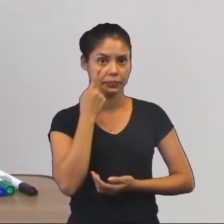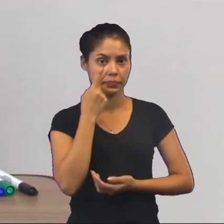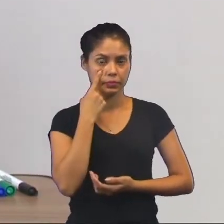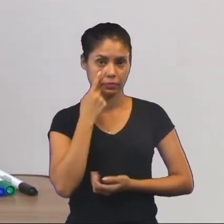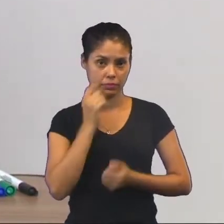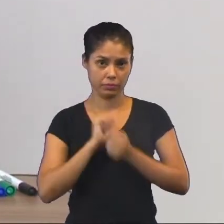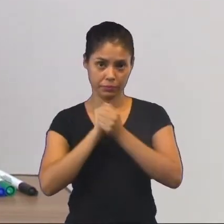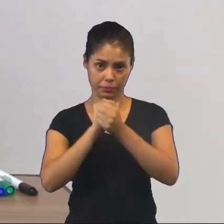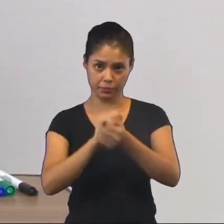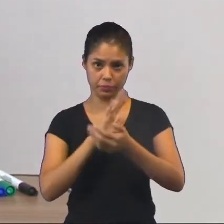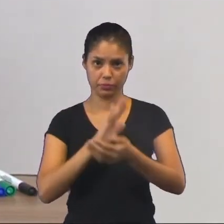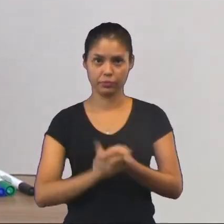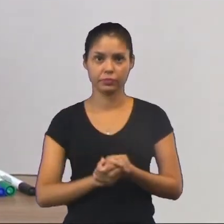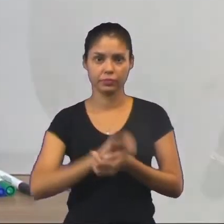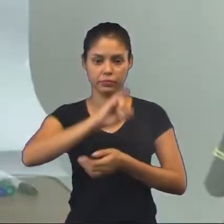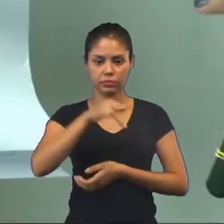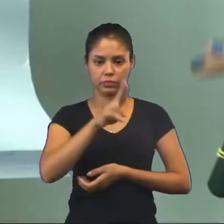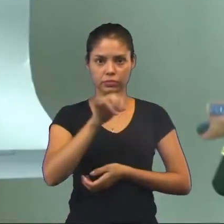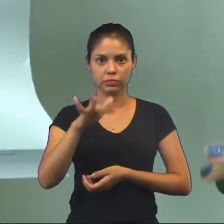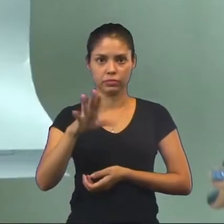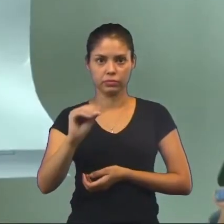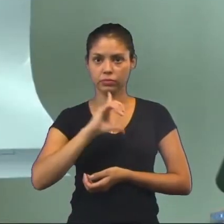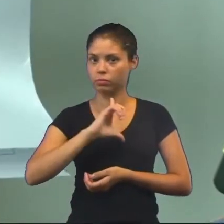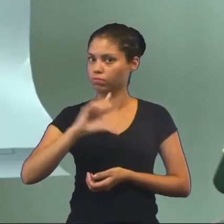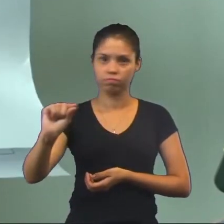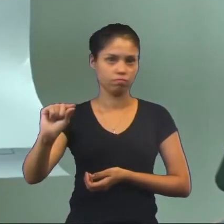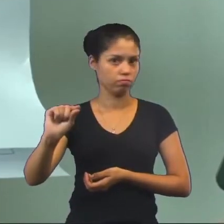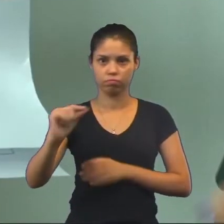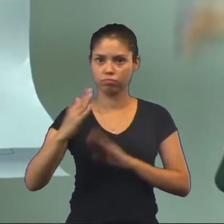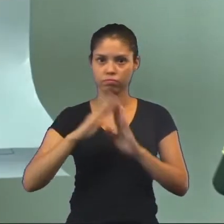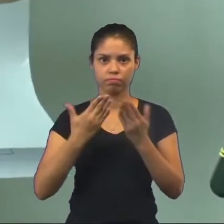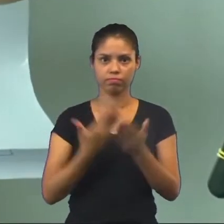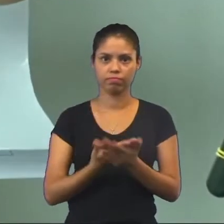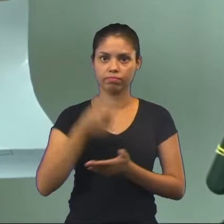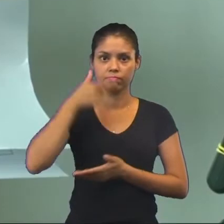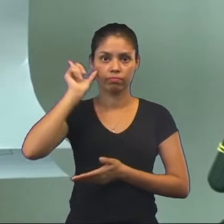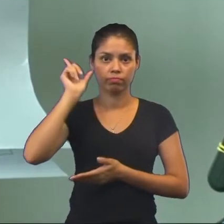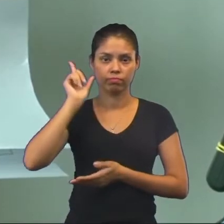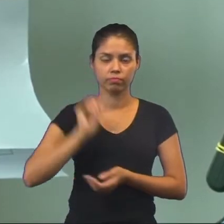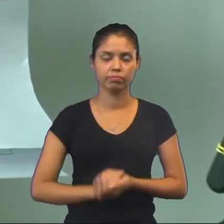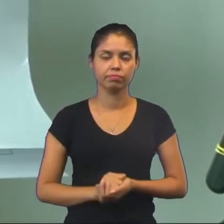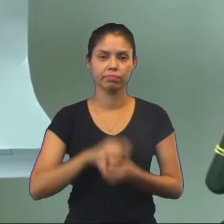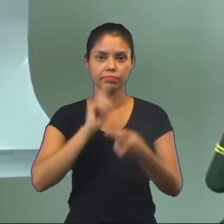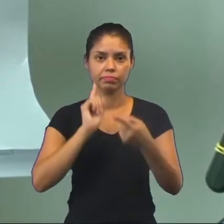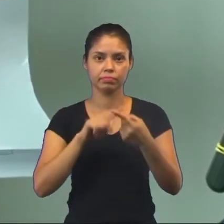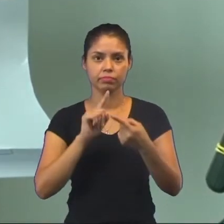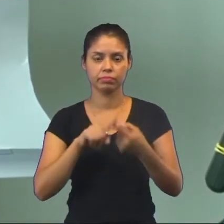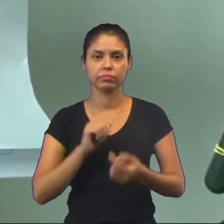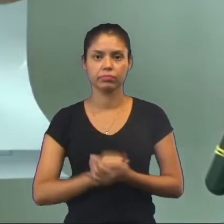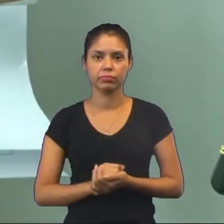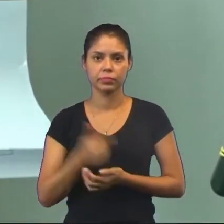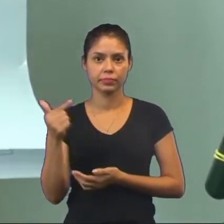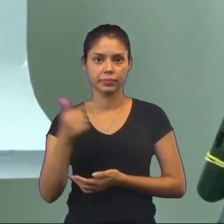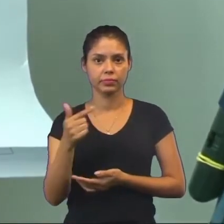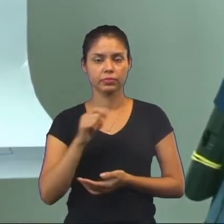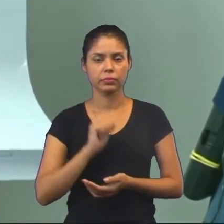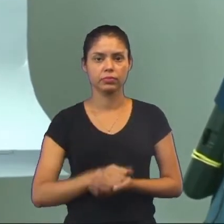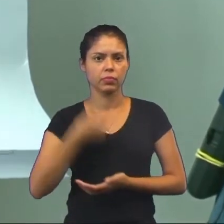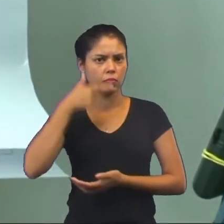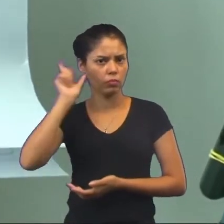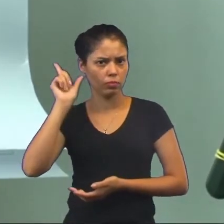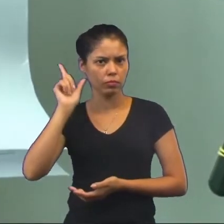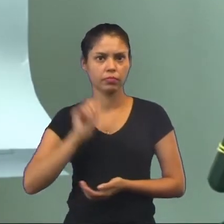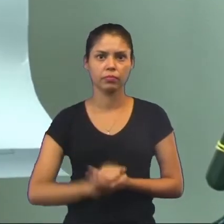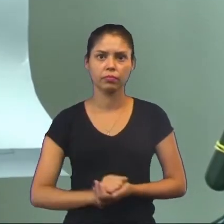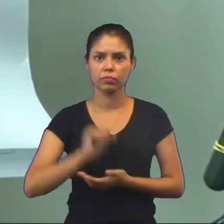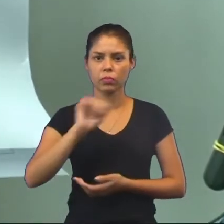Observem aqui comigo. João não foi à escola ontem. Essa é a primeira frase. A segunda frase.